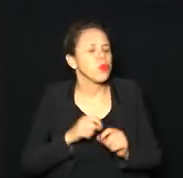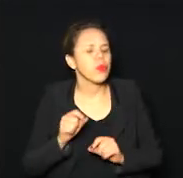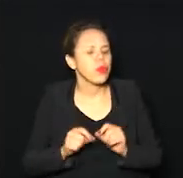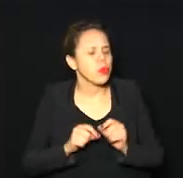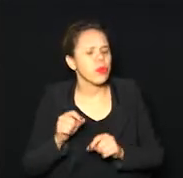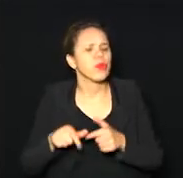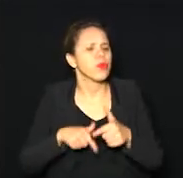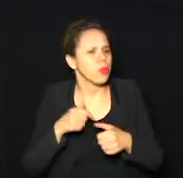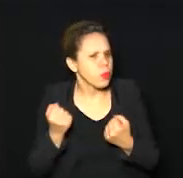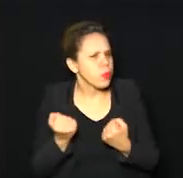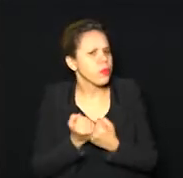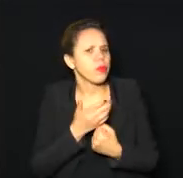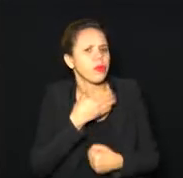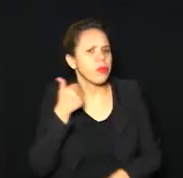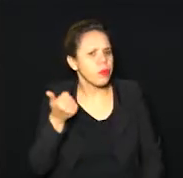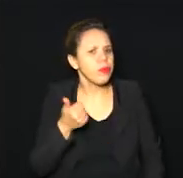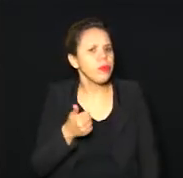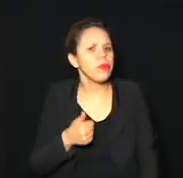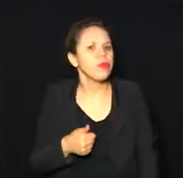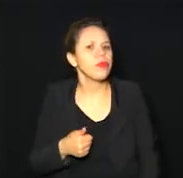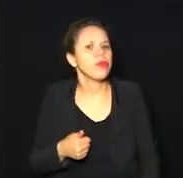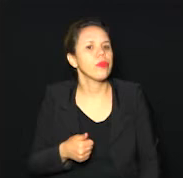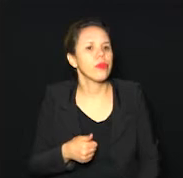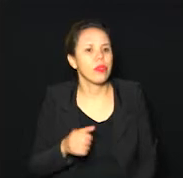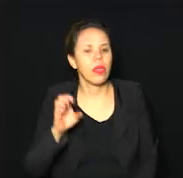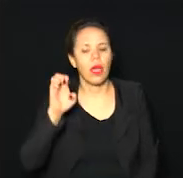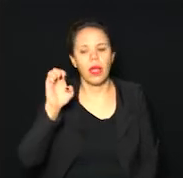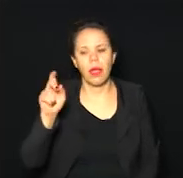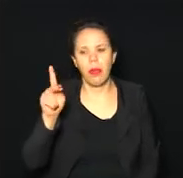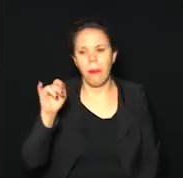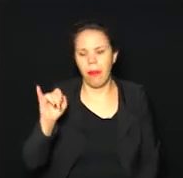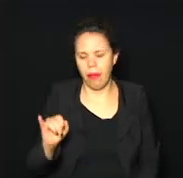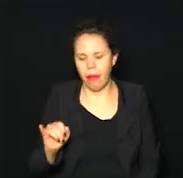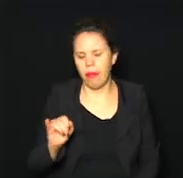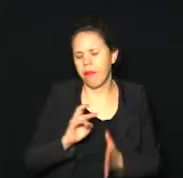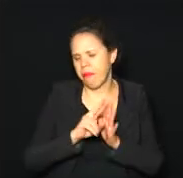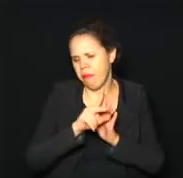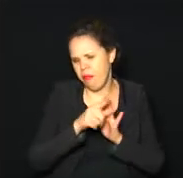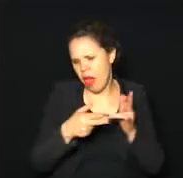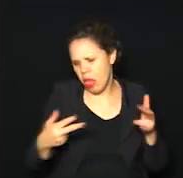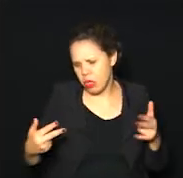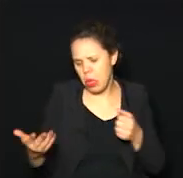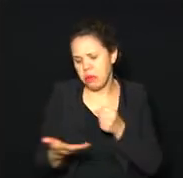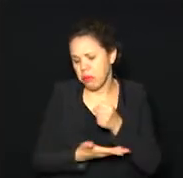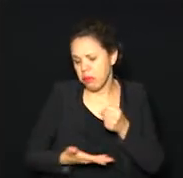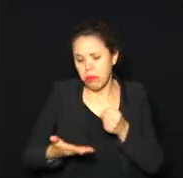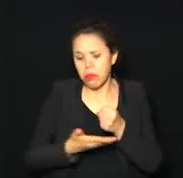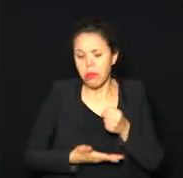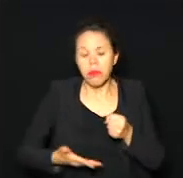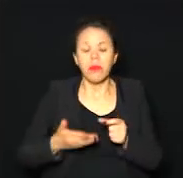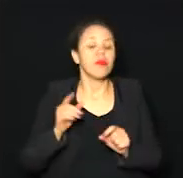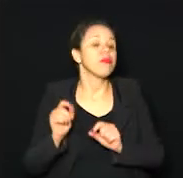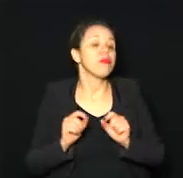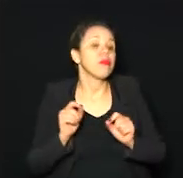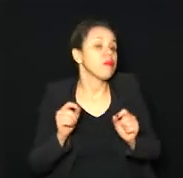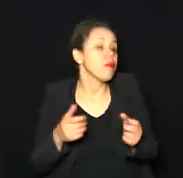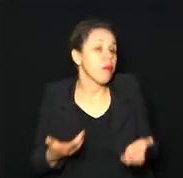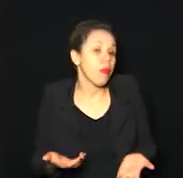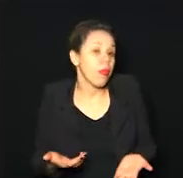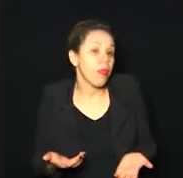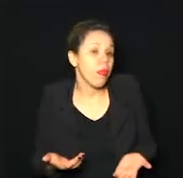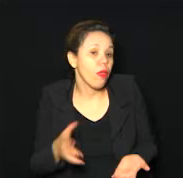condições de trabalho, reivindicando EPIs, reivindicando uma série de questões básicas para que